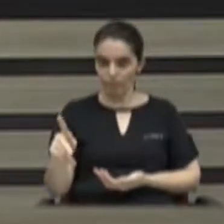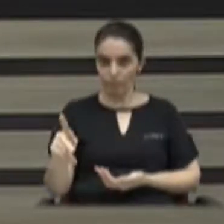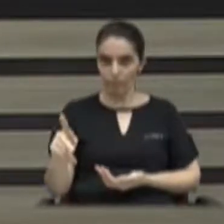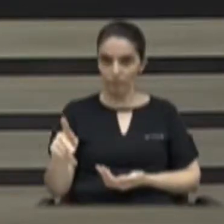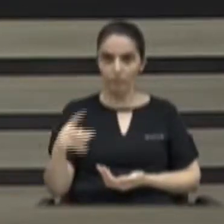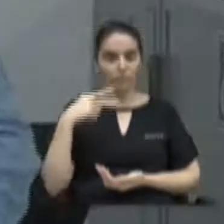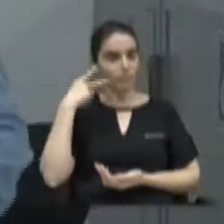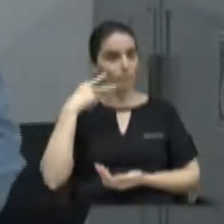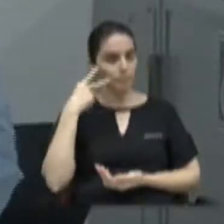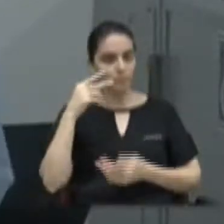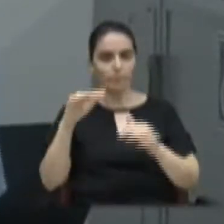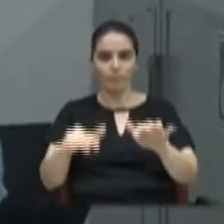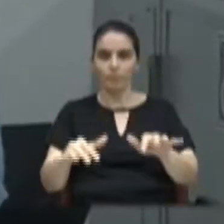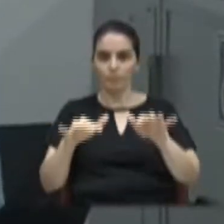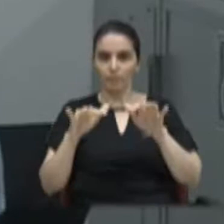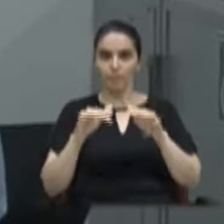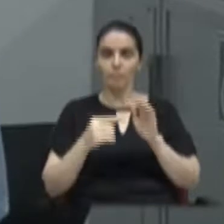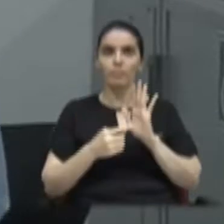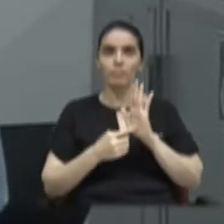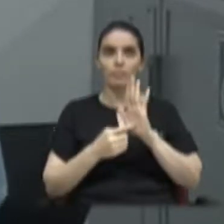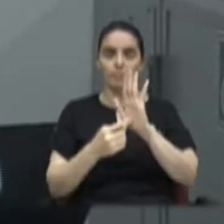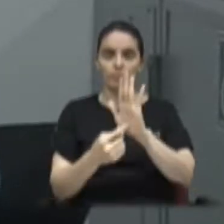disse, que eu iria mostrar,